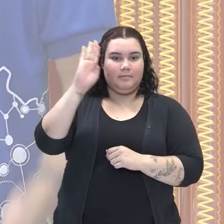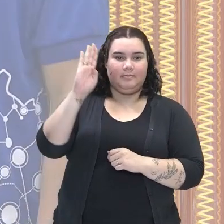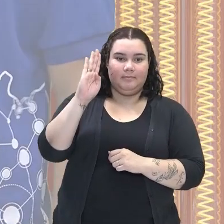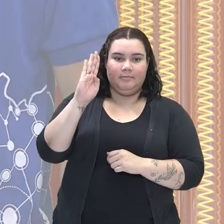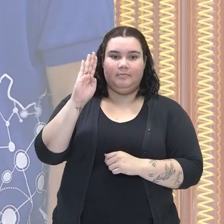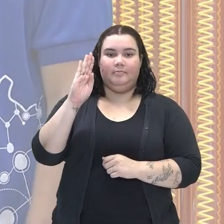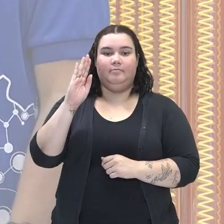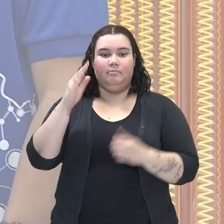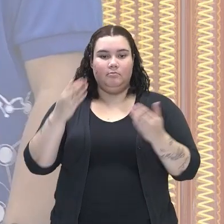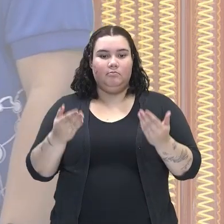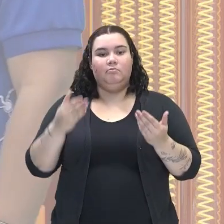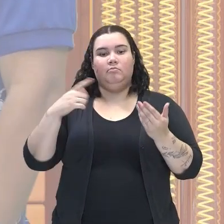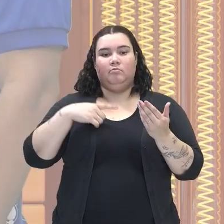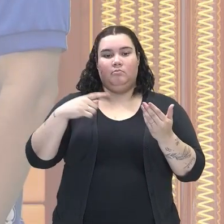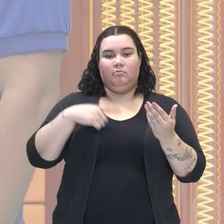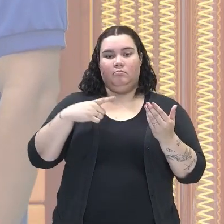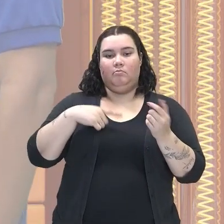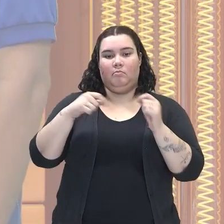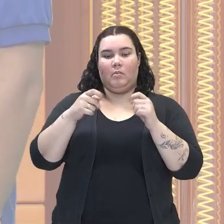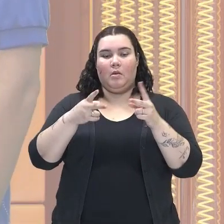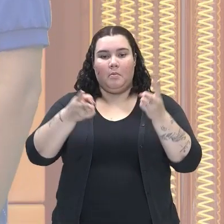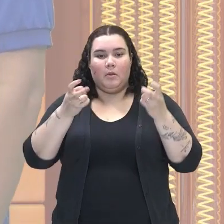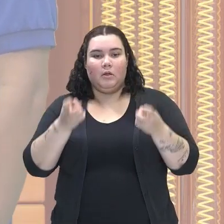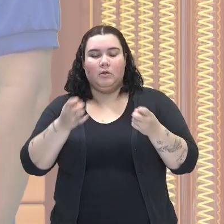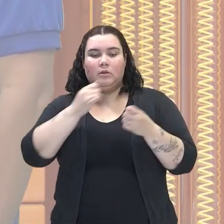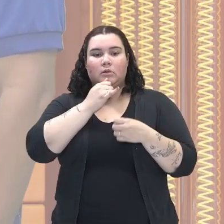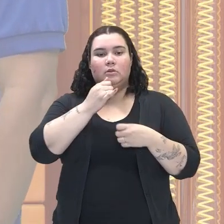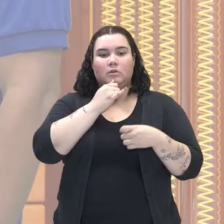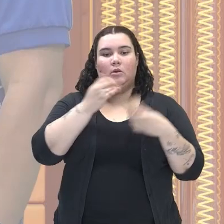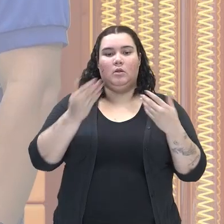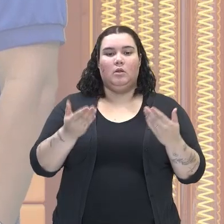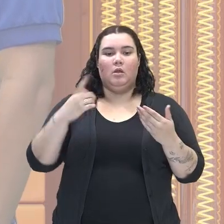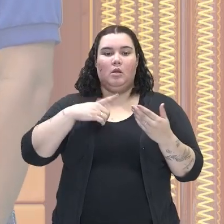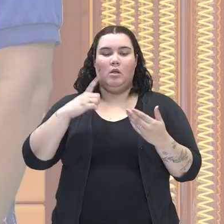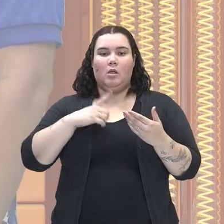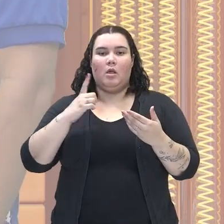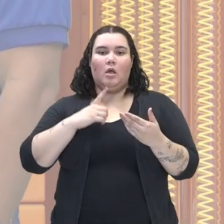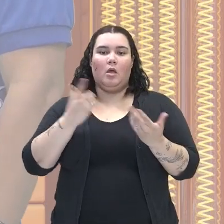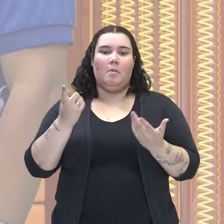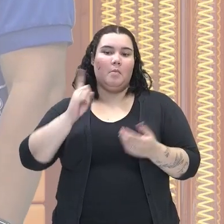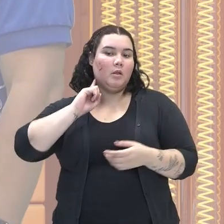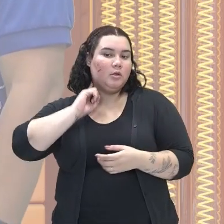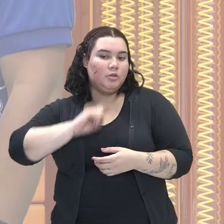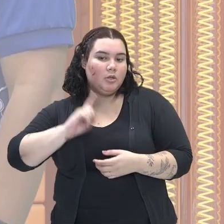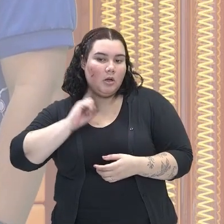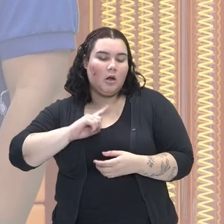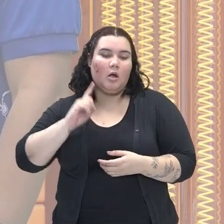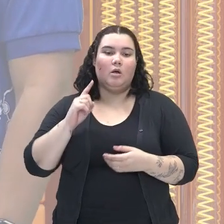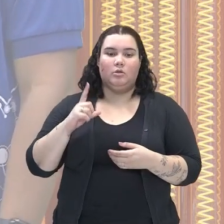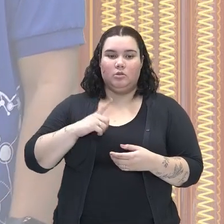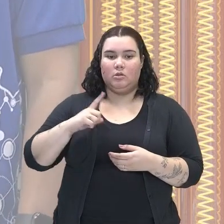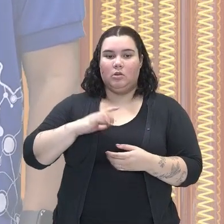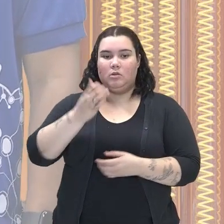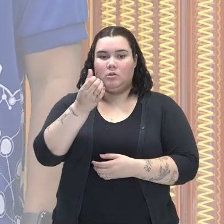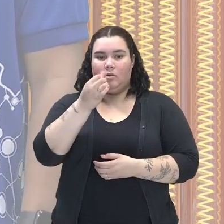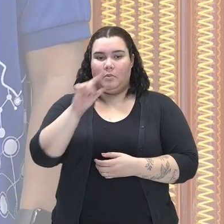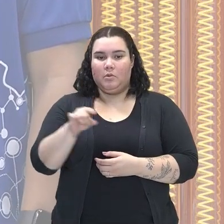acumularia mais de 30%. Né? A gente observa Minas Gerais aí com 6,5%, a gente observa aí uma quantidade muito grande